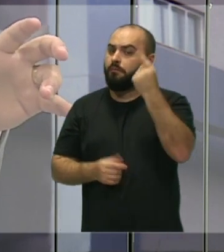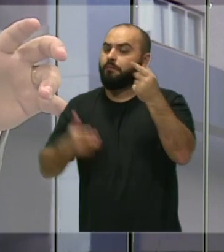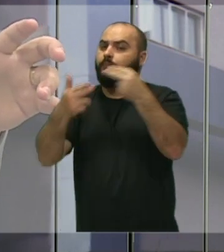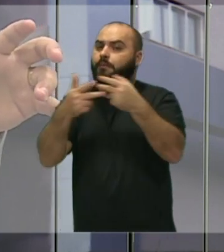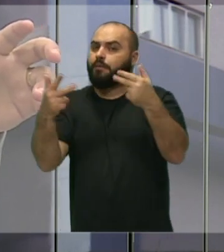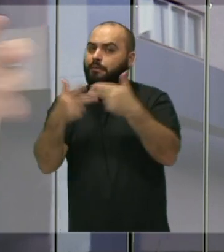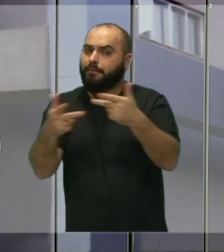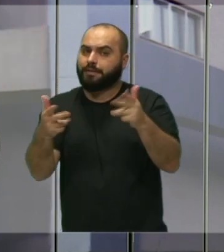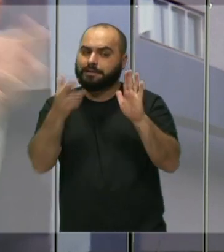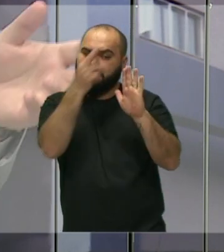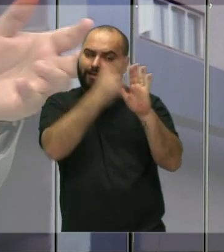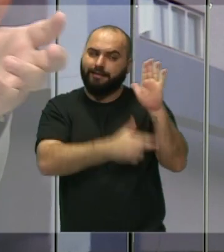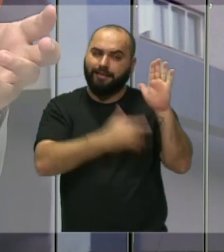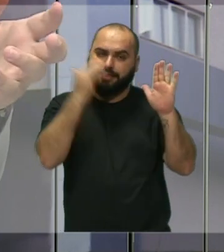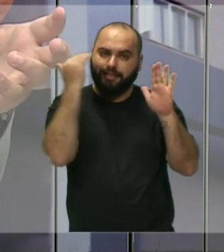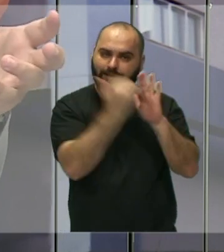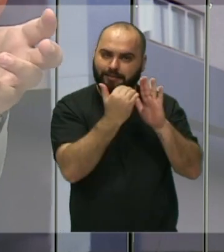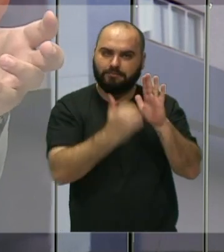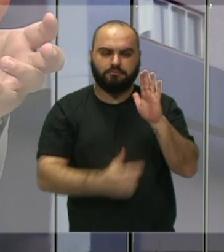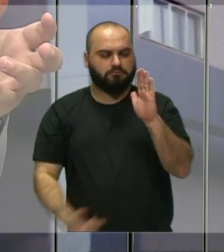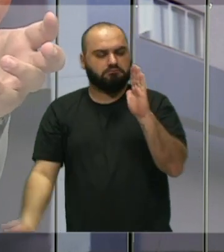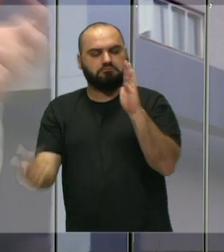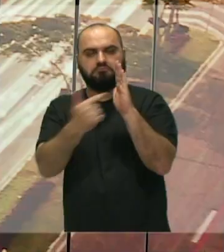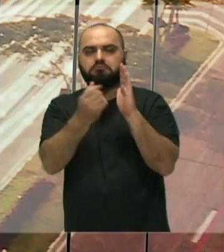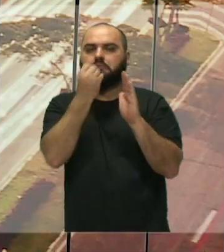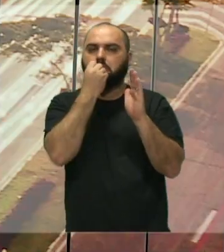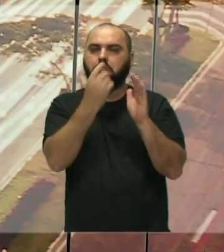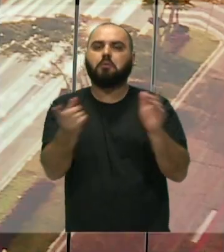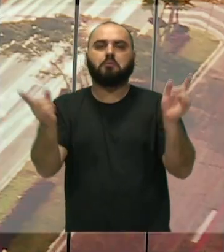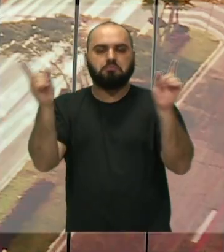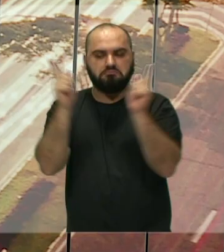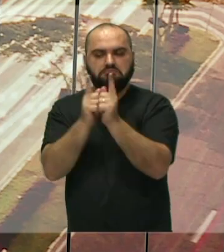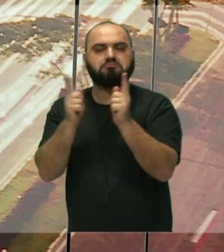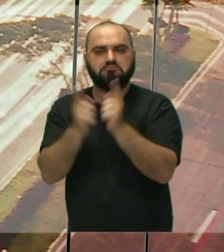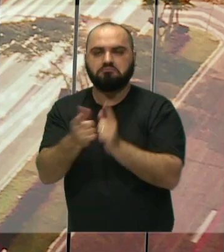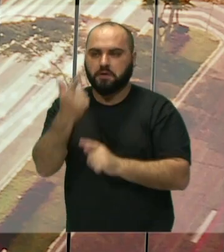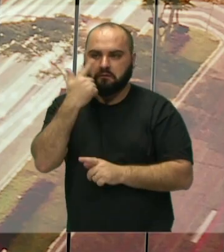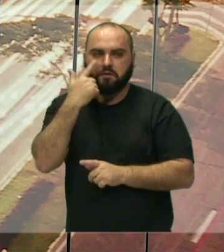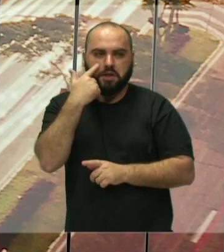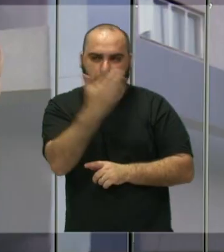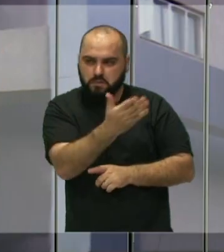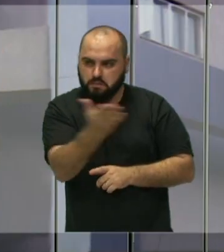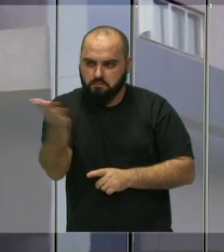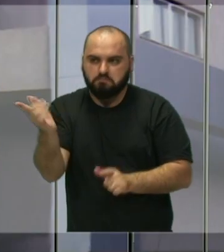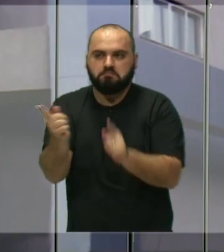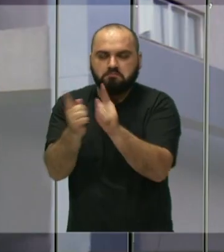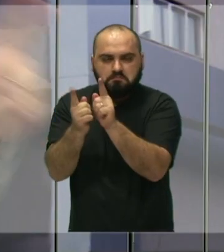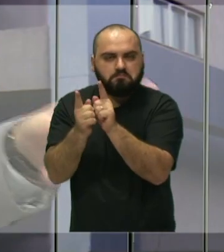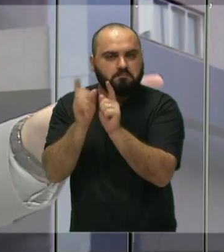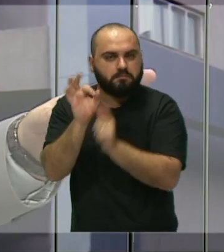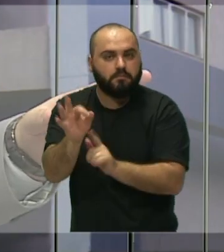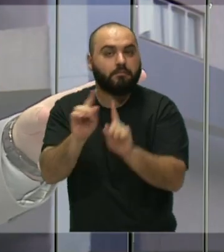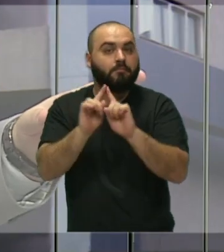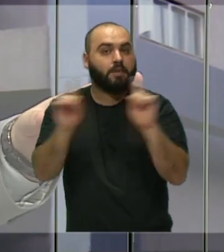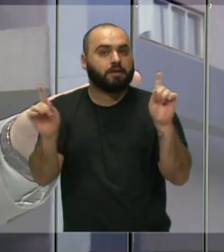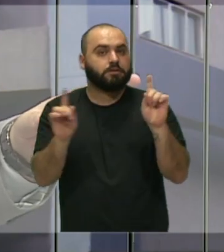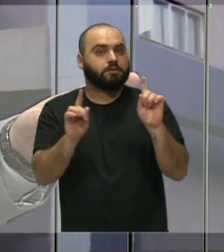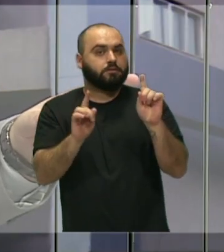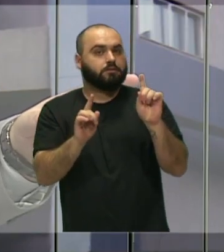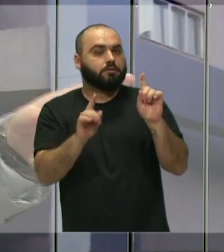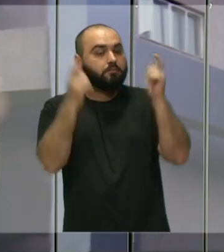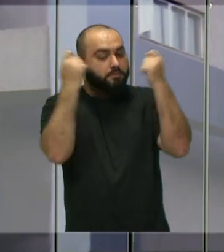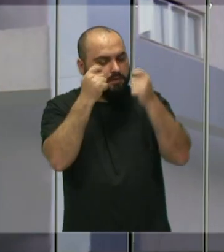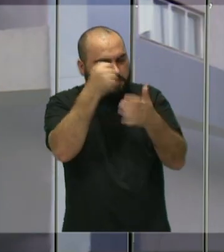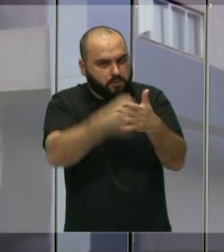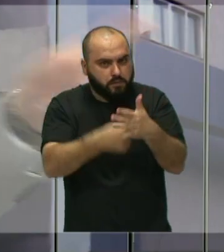regra. A regra é um bom atendimento. Eu vejo isso, eu observo isso. Mas é a exceção que a gente quer